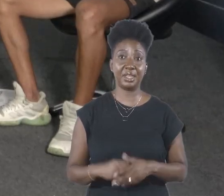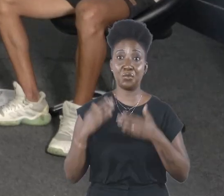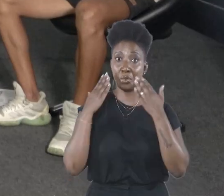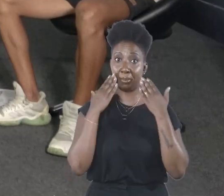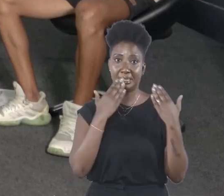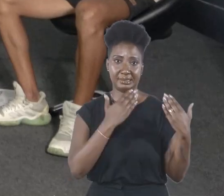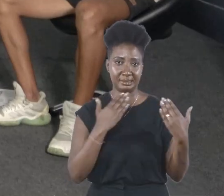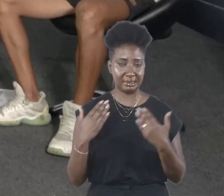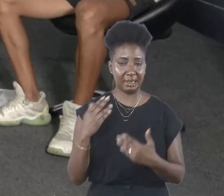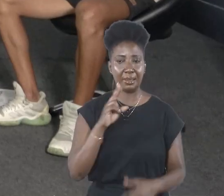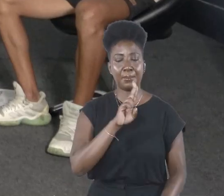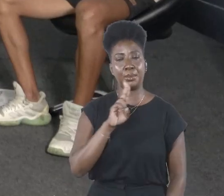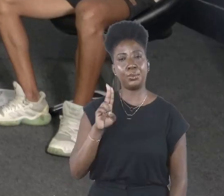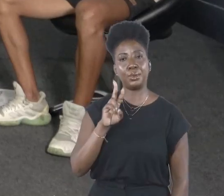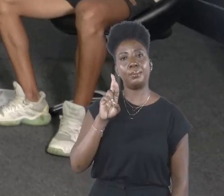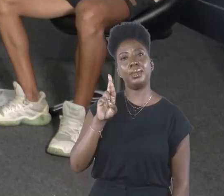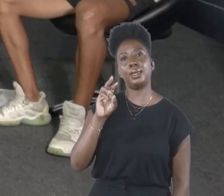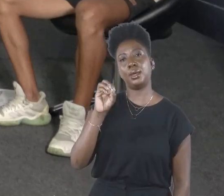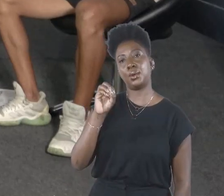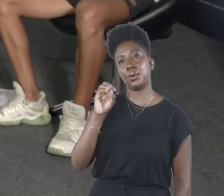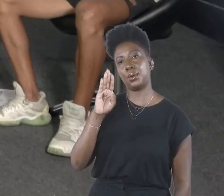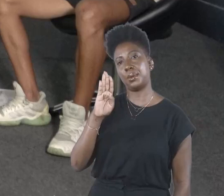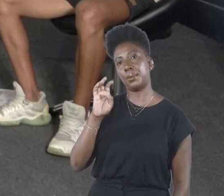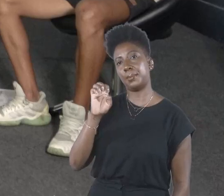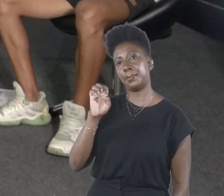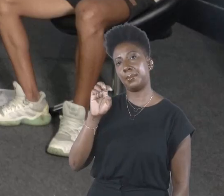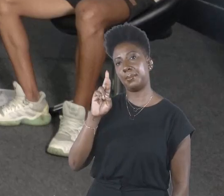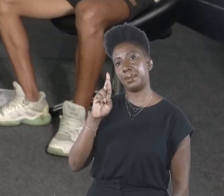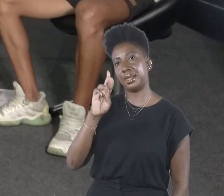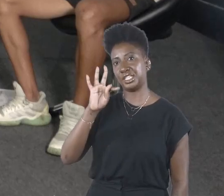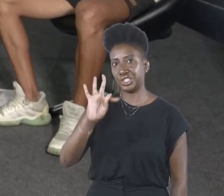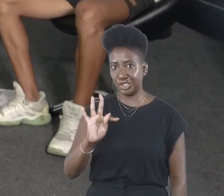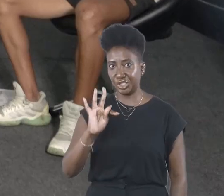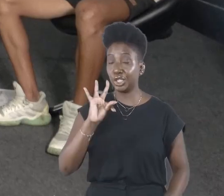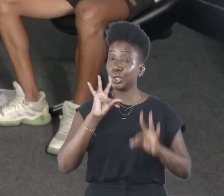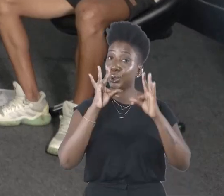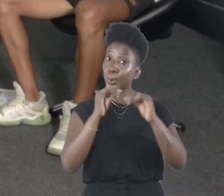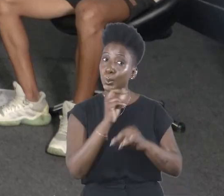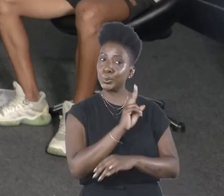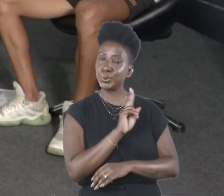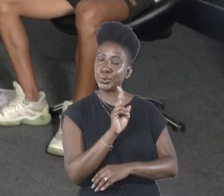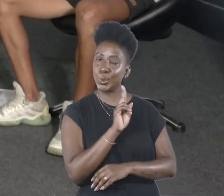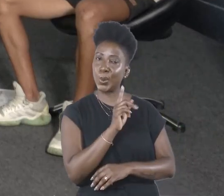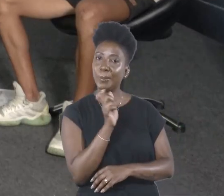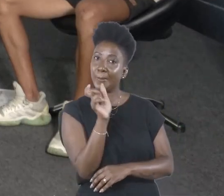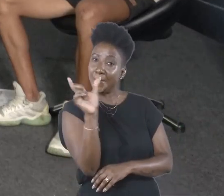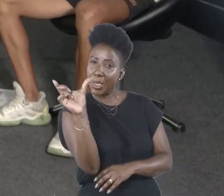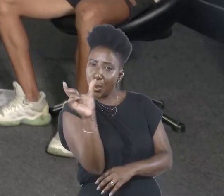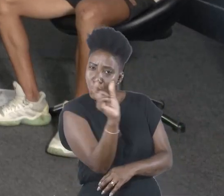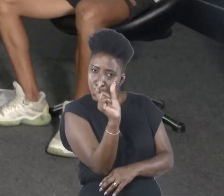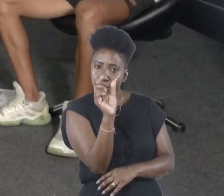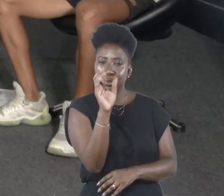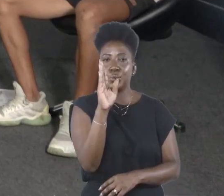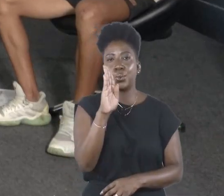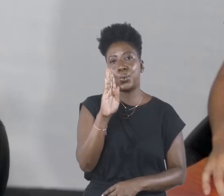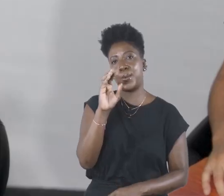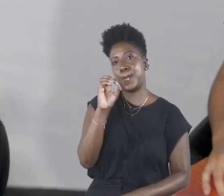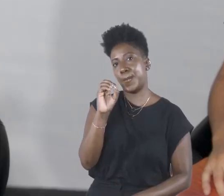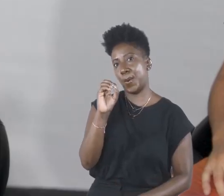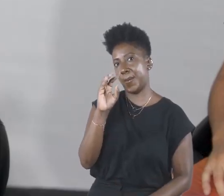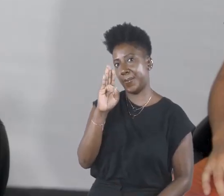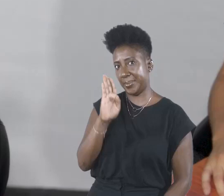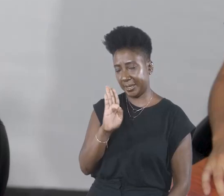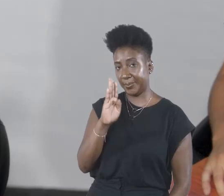Bom, para me apresentar, meu nome é Robert, na verdade, Robert Montinade, mas todo mundo me chama do Bob, então é conhecido como